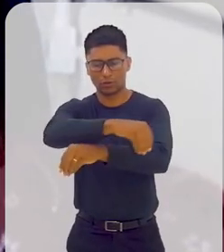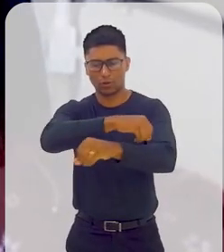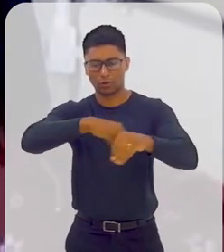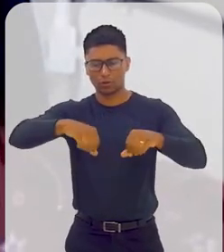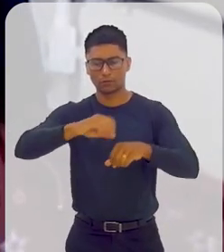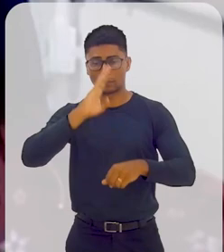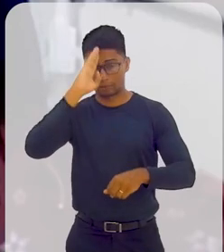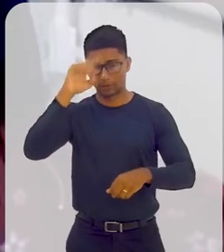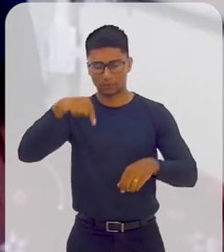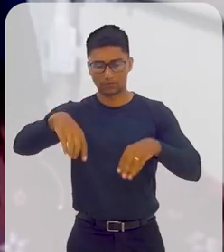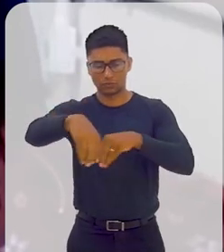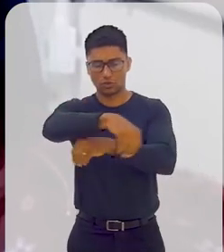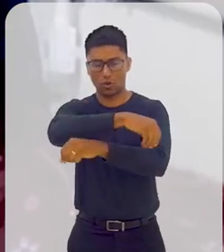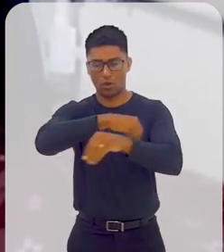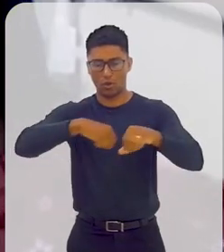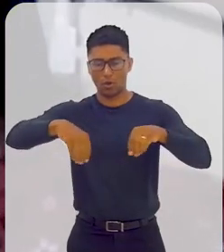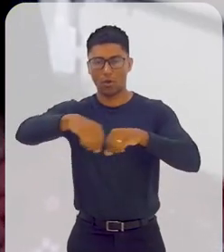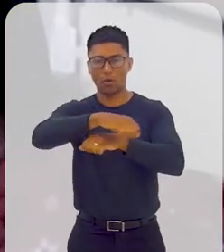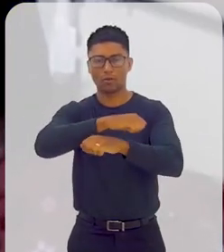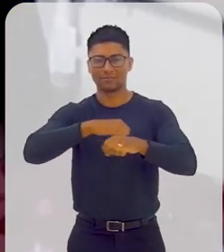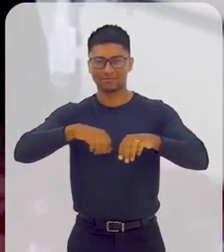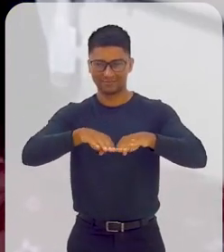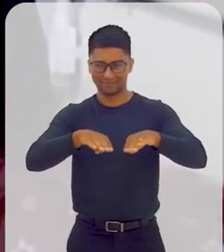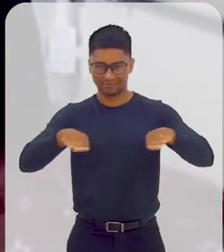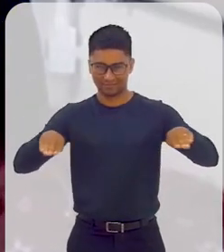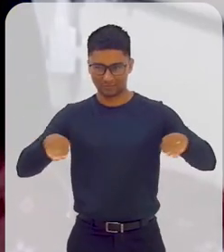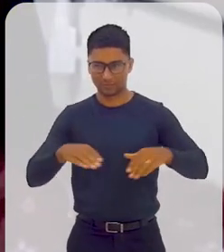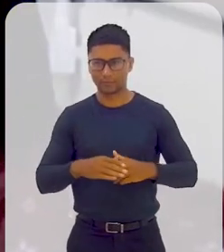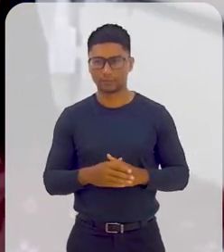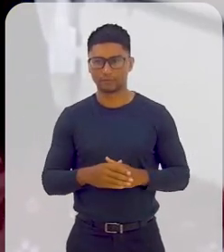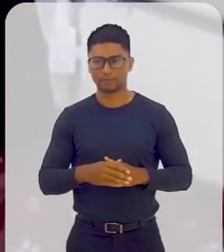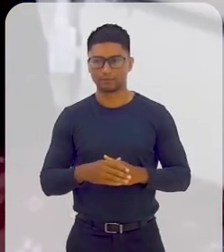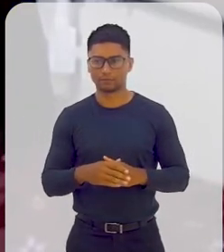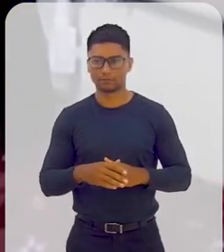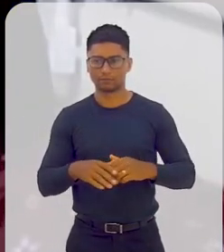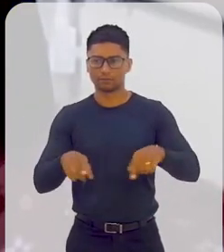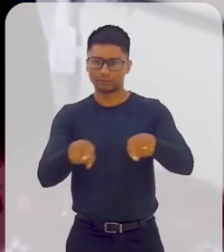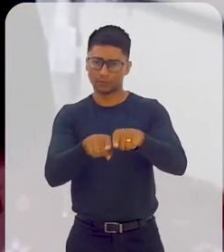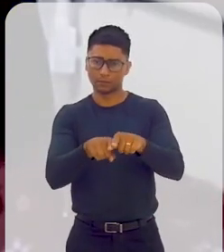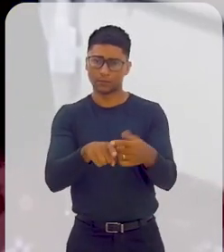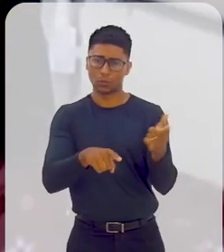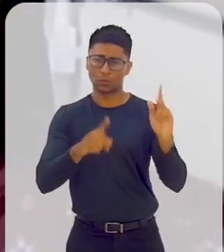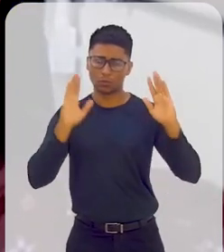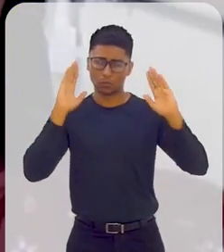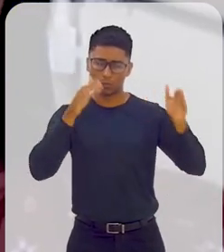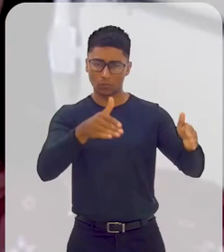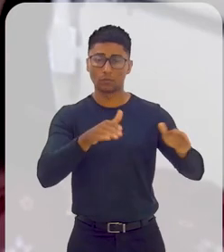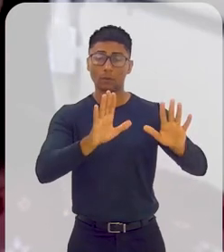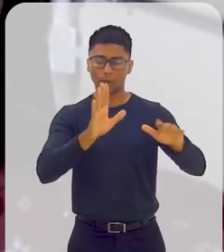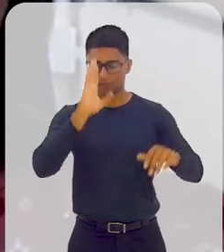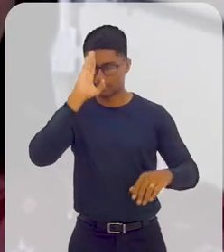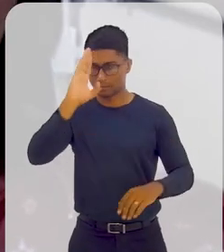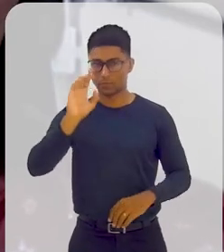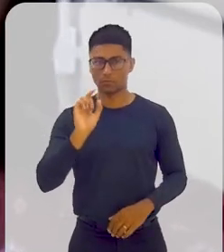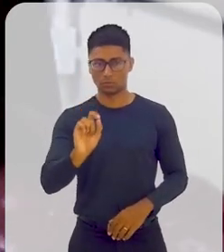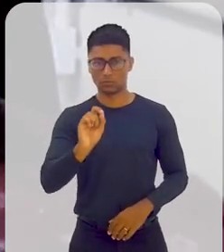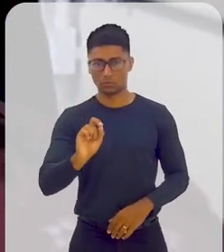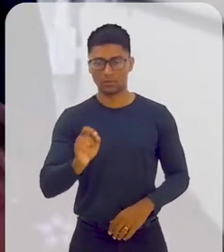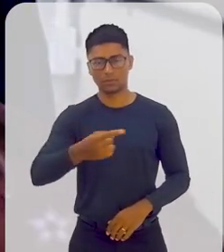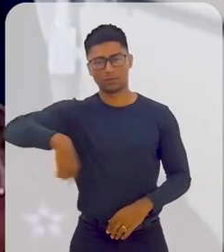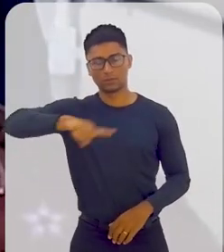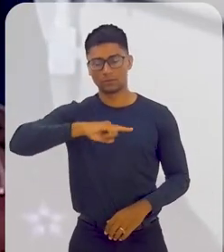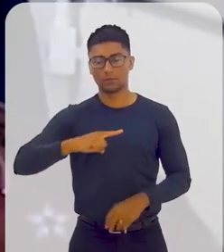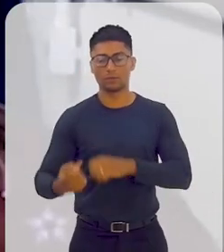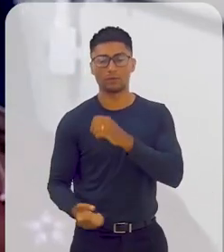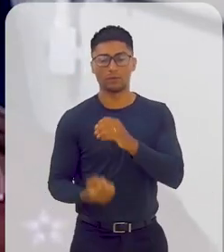né? Especialmente no solo. Temos também outras linhas de atuação, mas essencialmente nós começamos